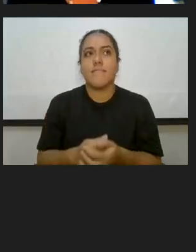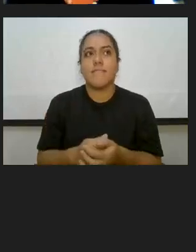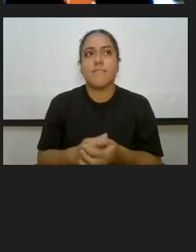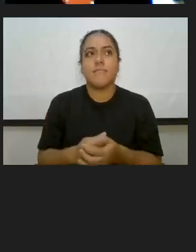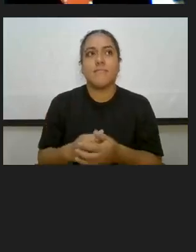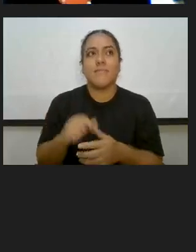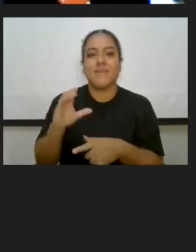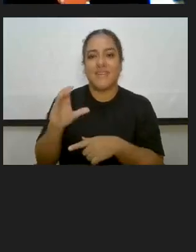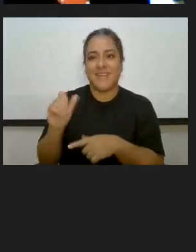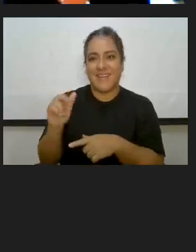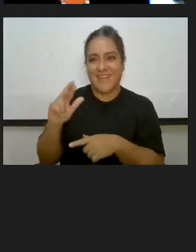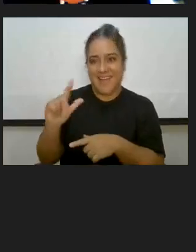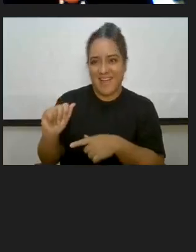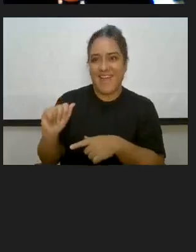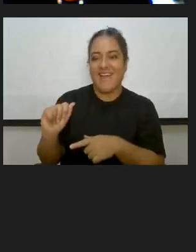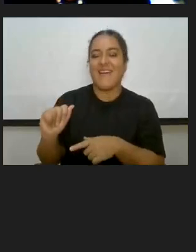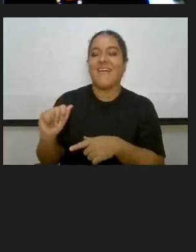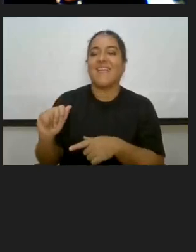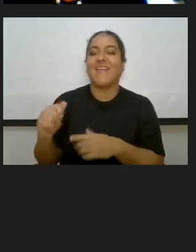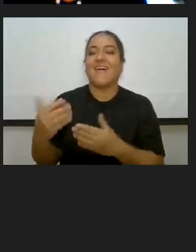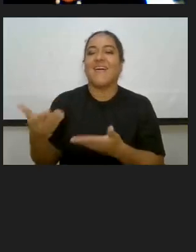Carla,